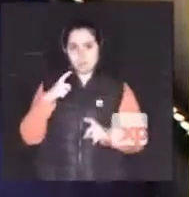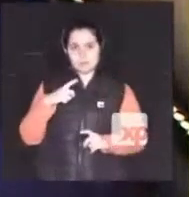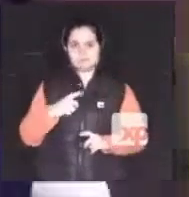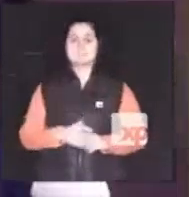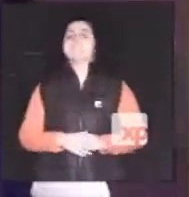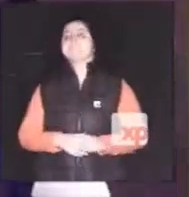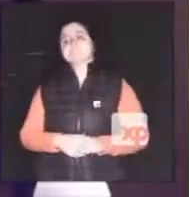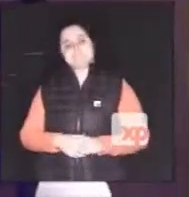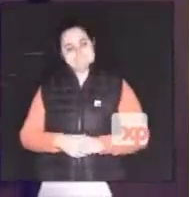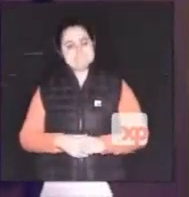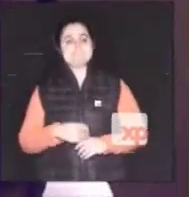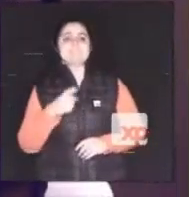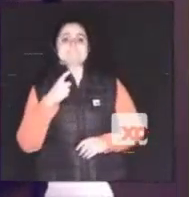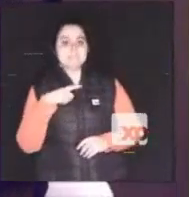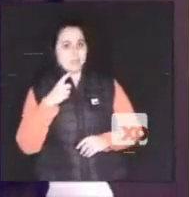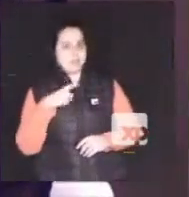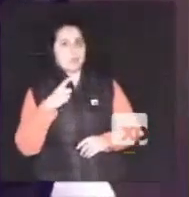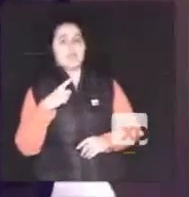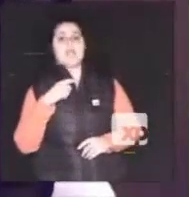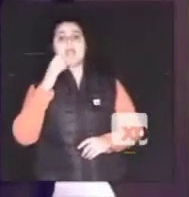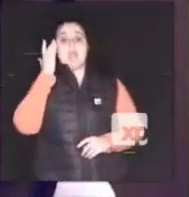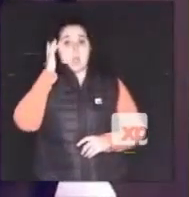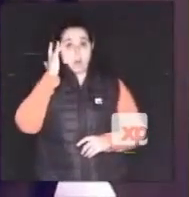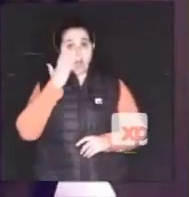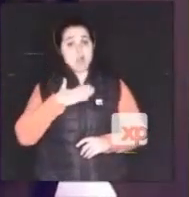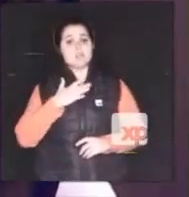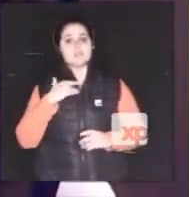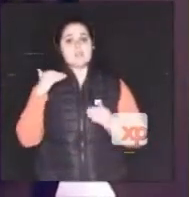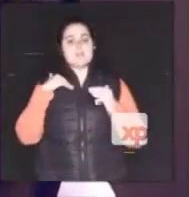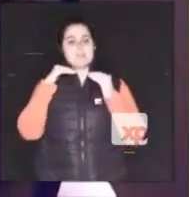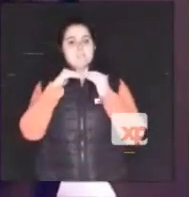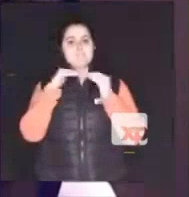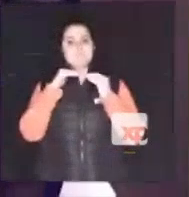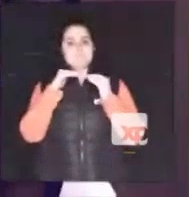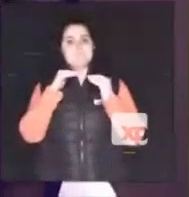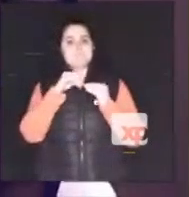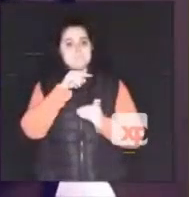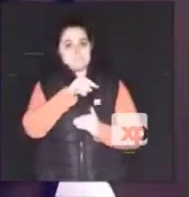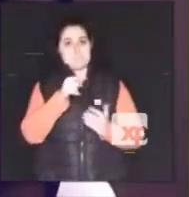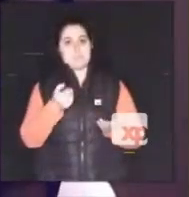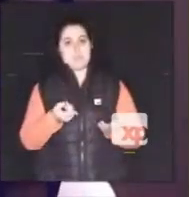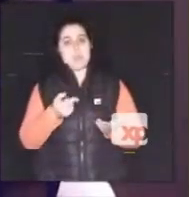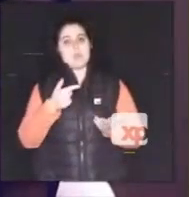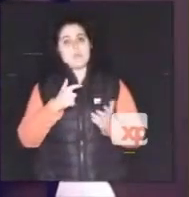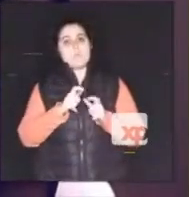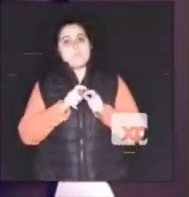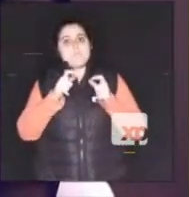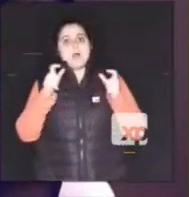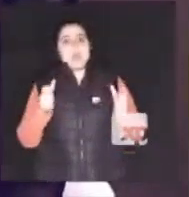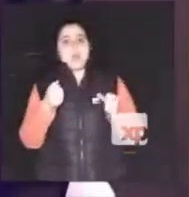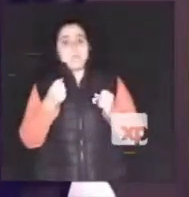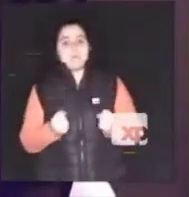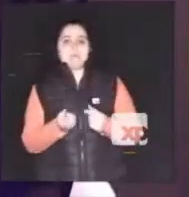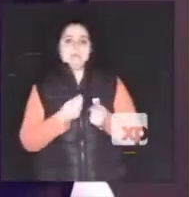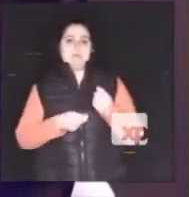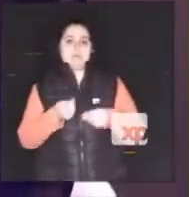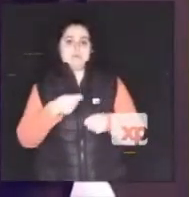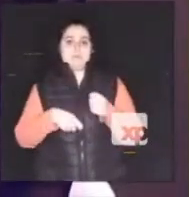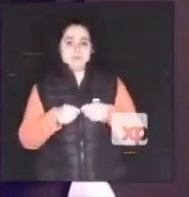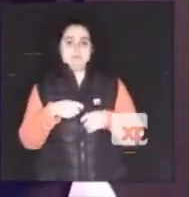ah ah certamente eu acho que alma uma compreensão é muito melhor do peso da economia